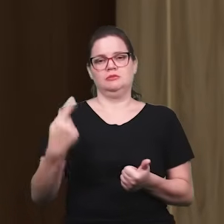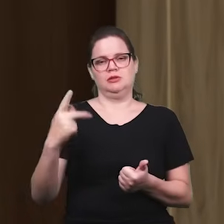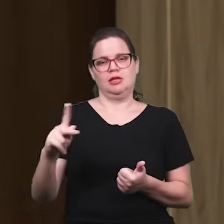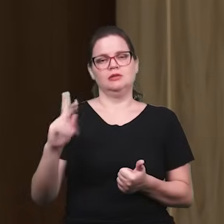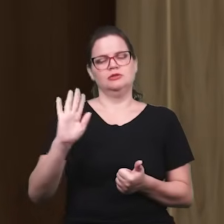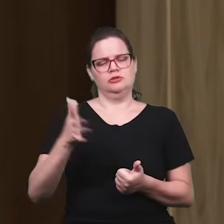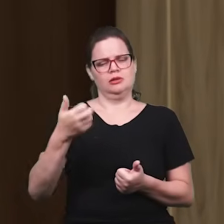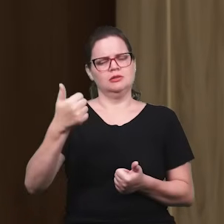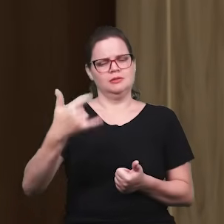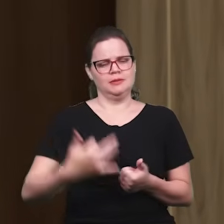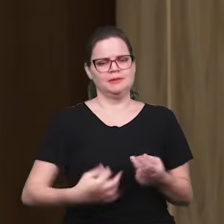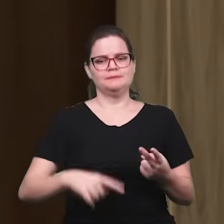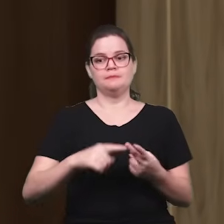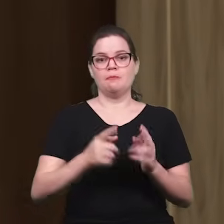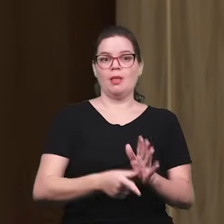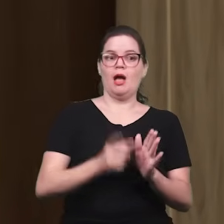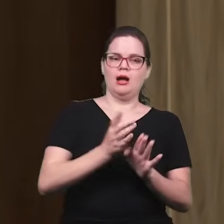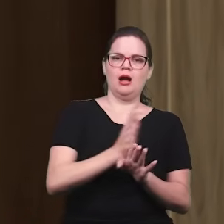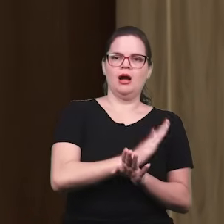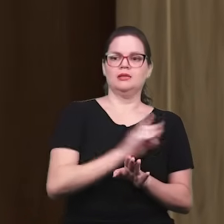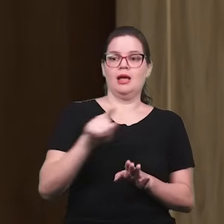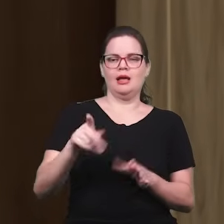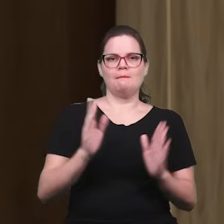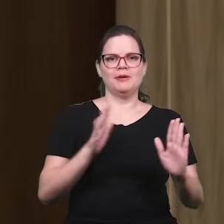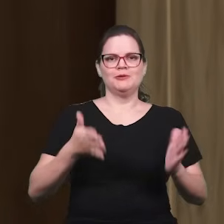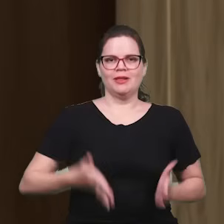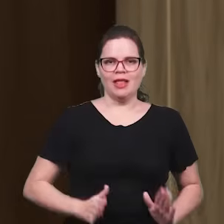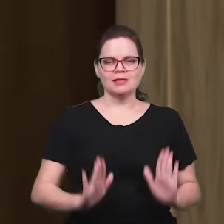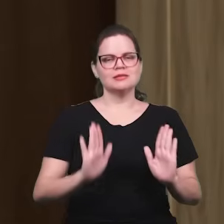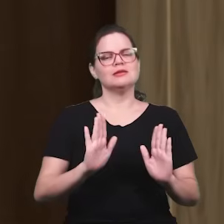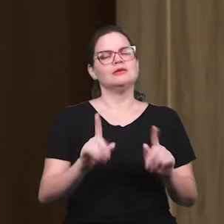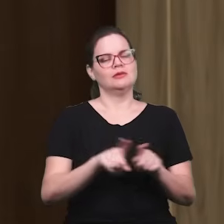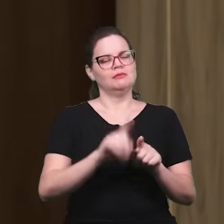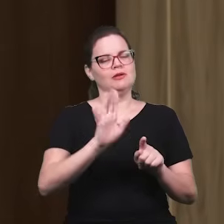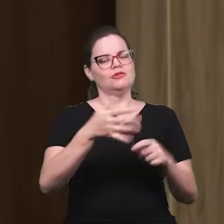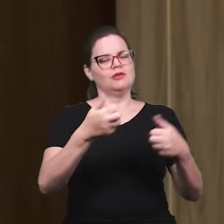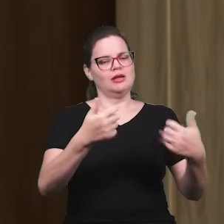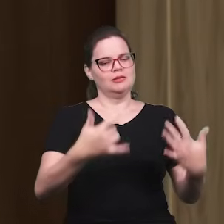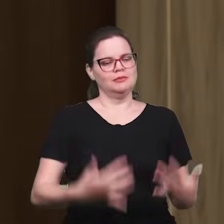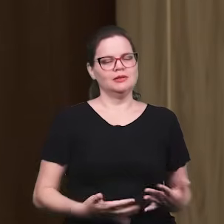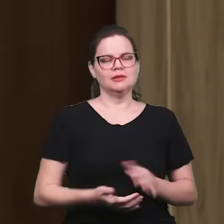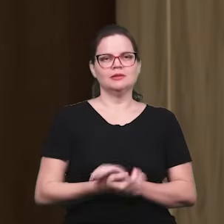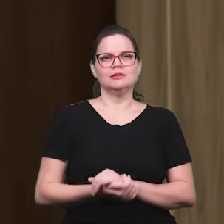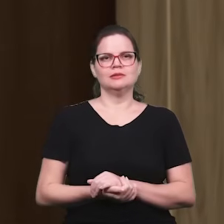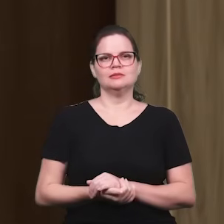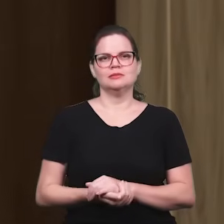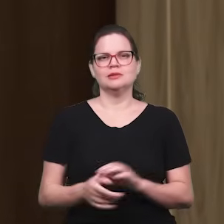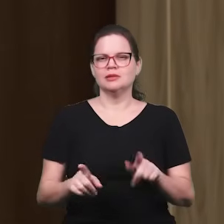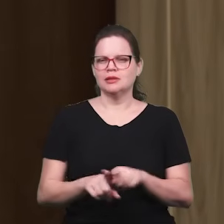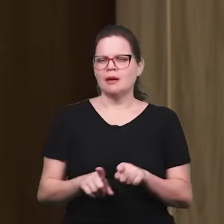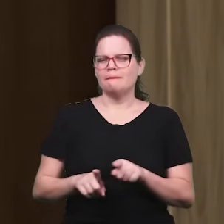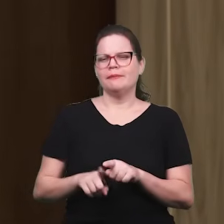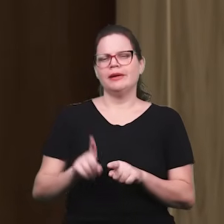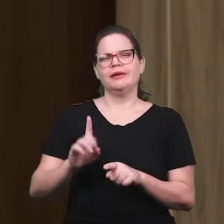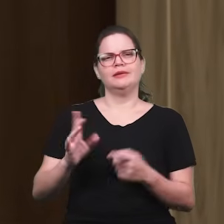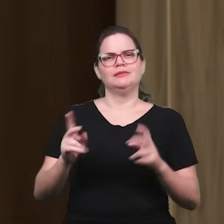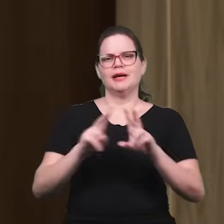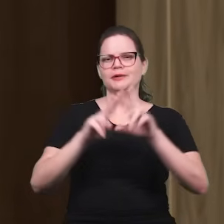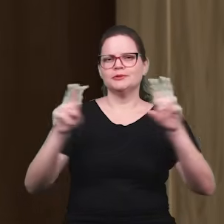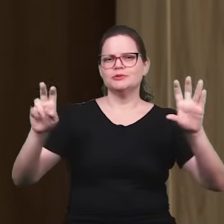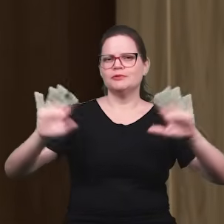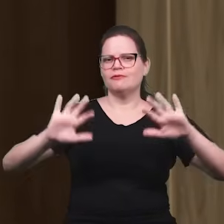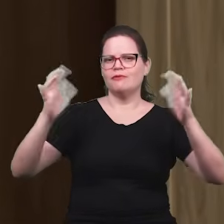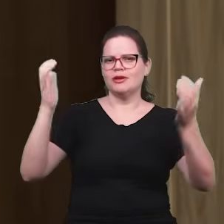falamos lá antes ainda do seu nascimento, já falamos das bodas de Caná